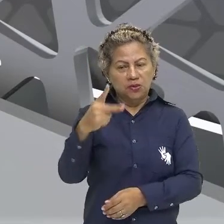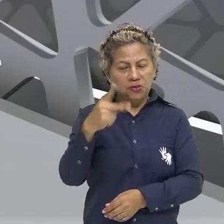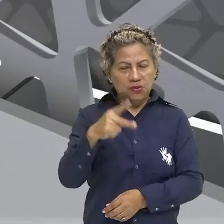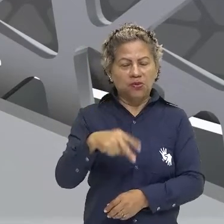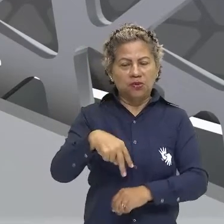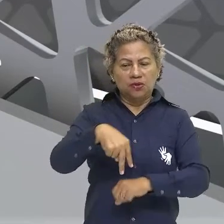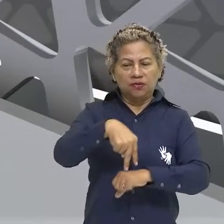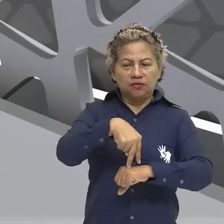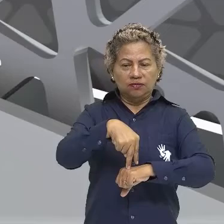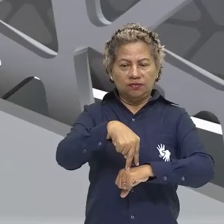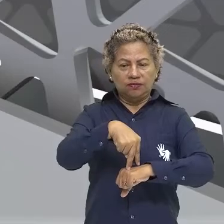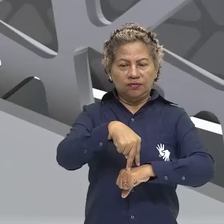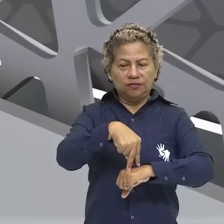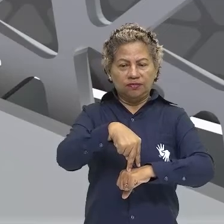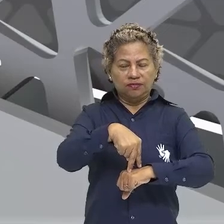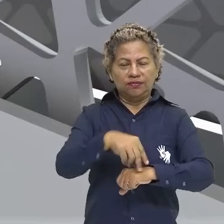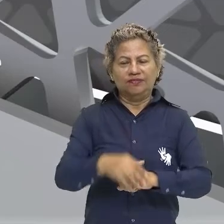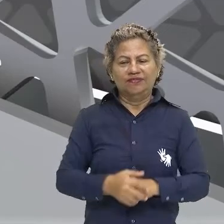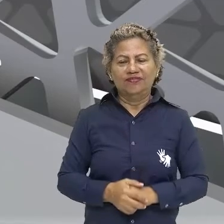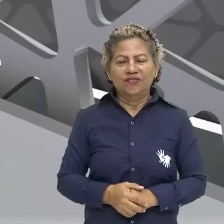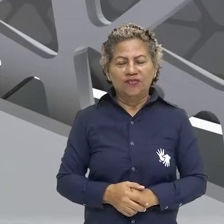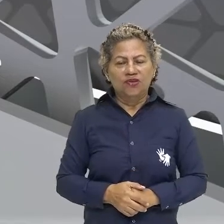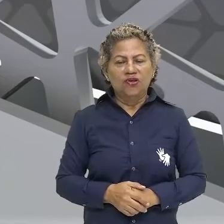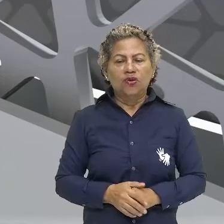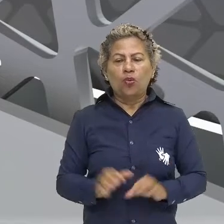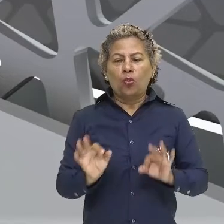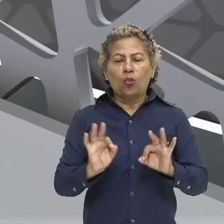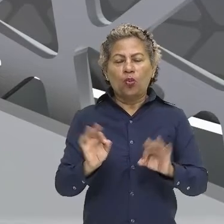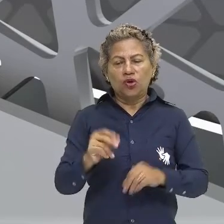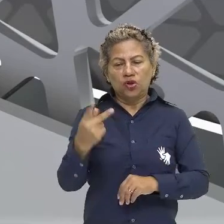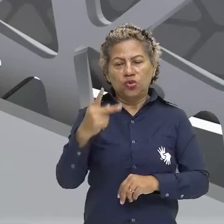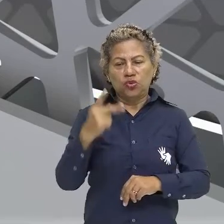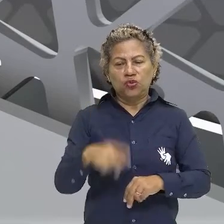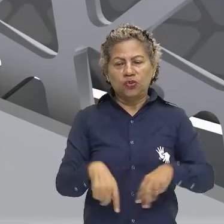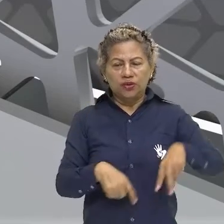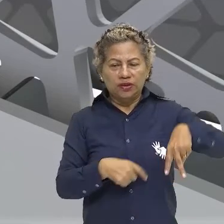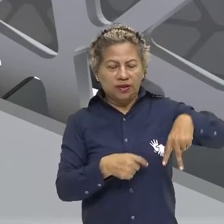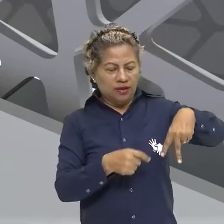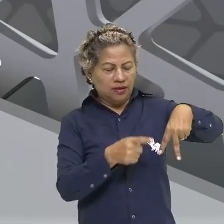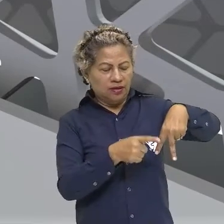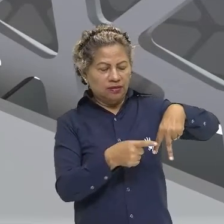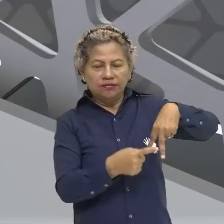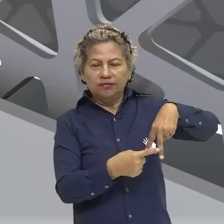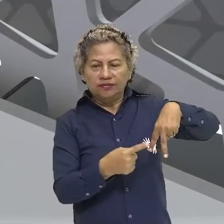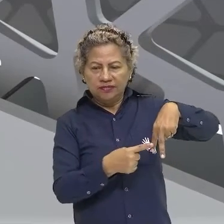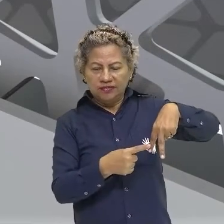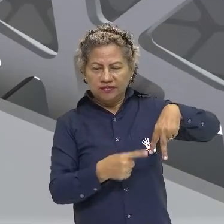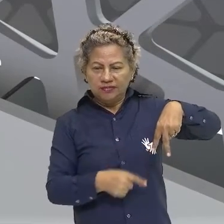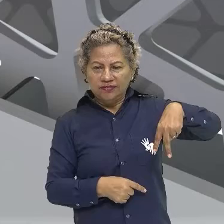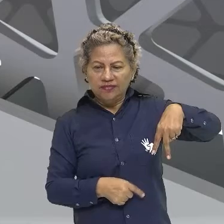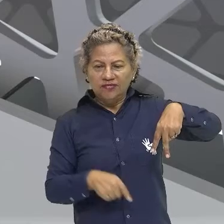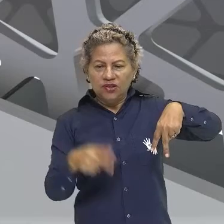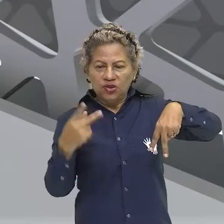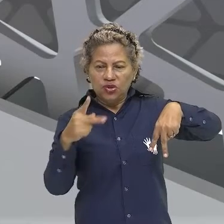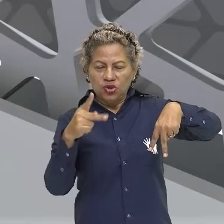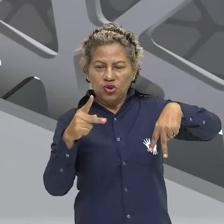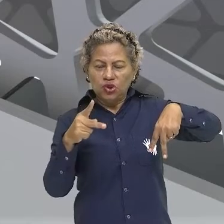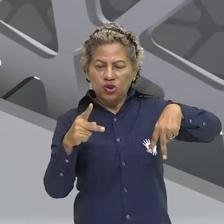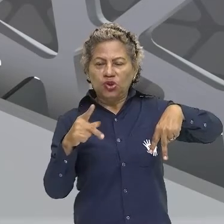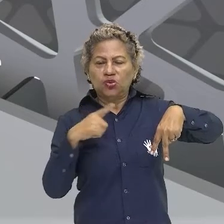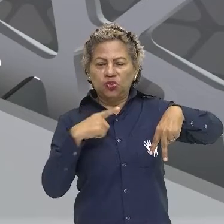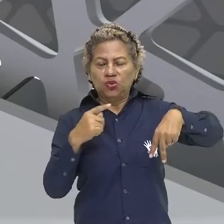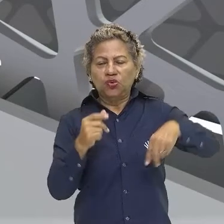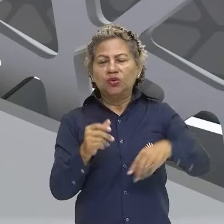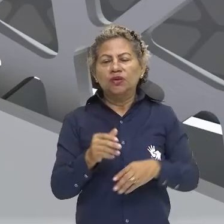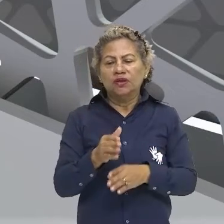mantenha equilibrado em pé. Não é porque você tem 2 pernas que isso já facilita o fato de você ficar equilibrado.